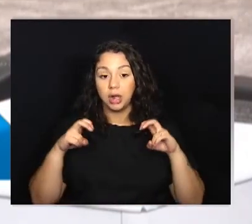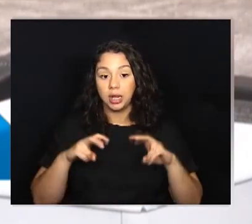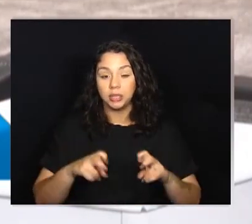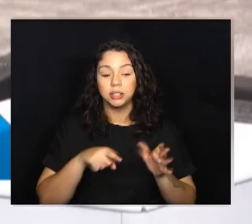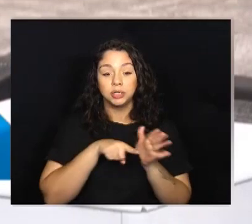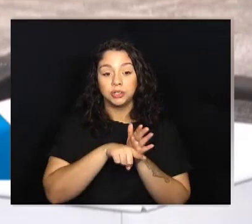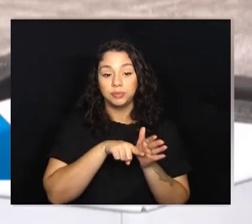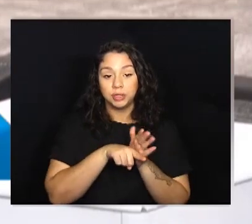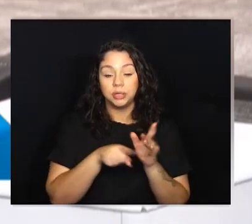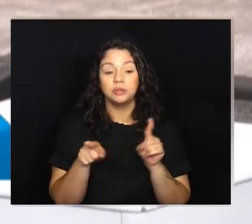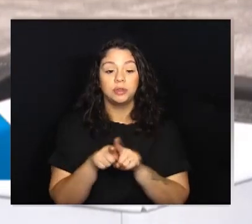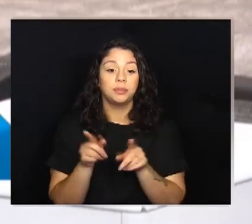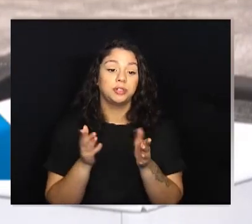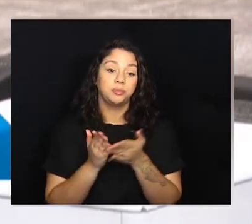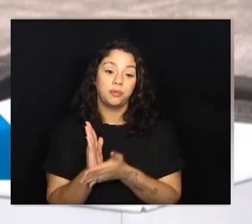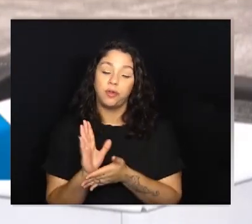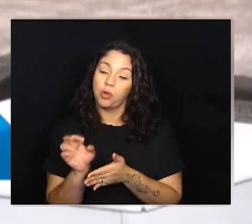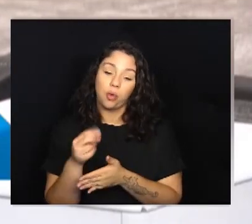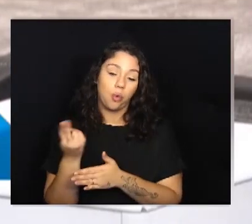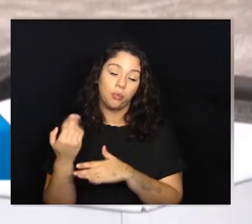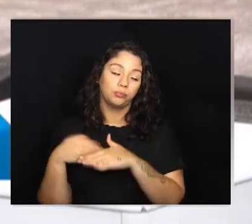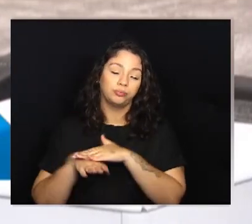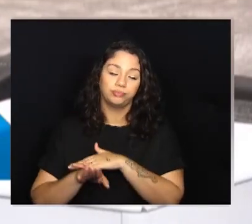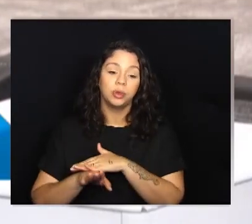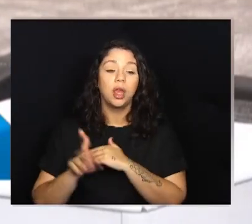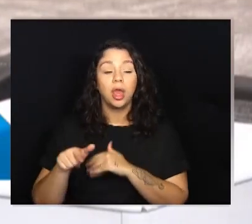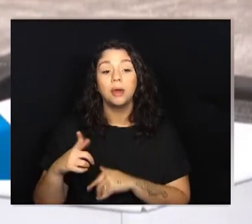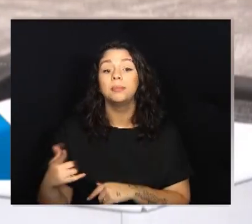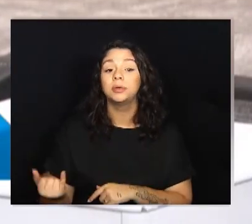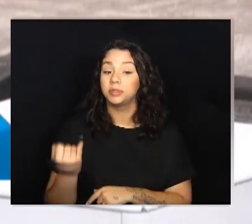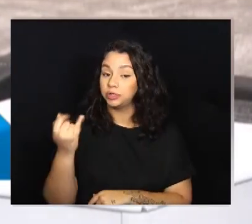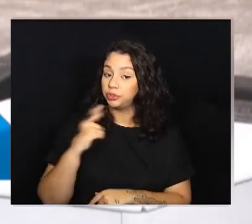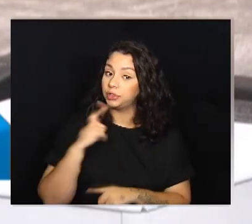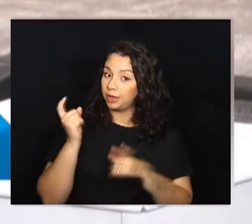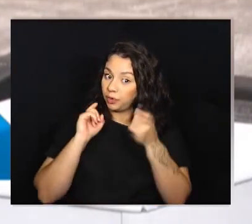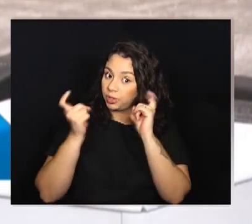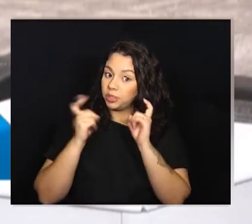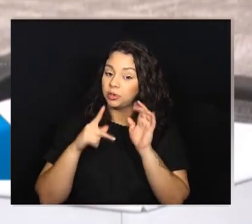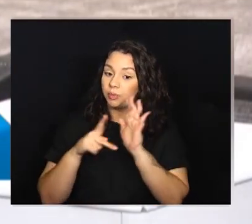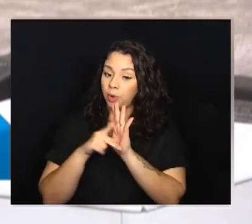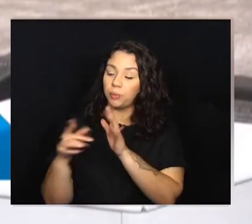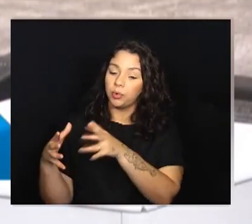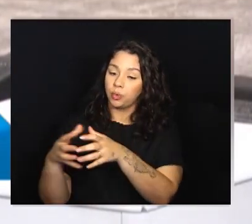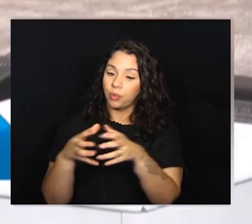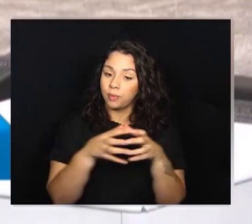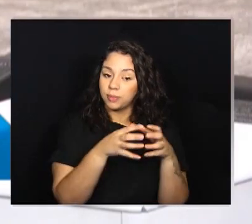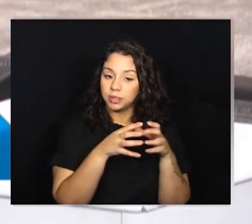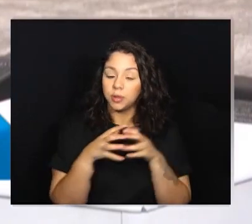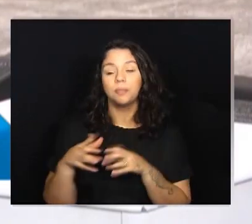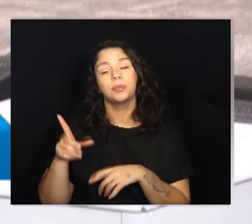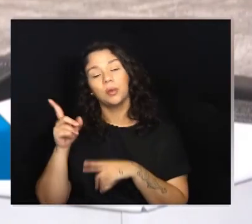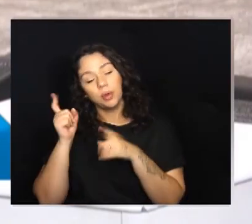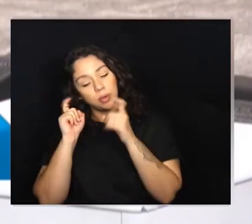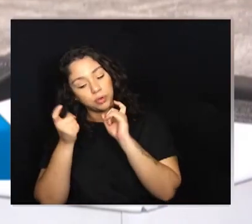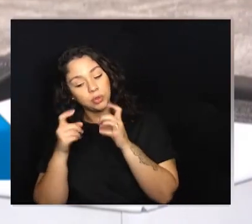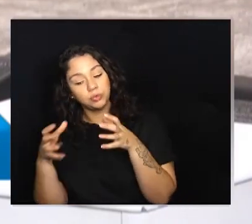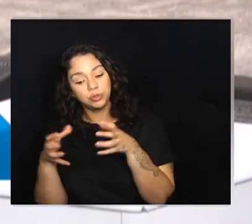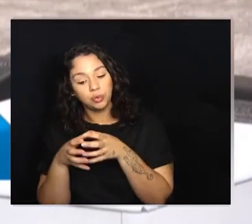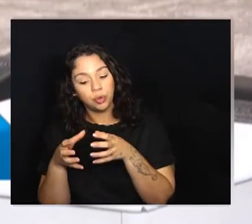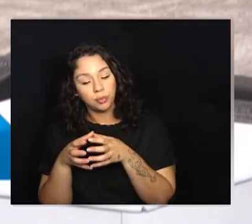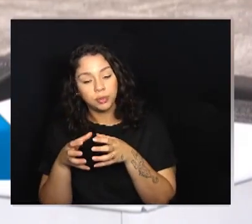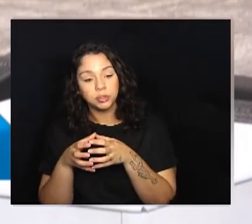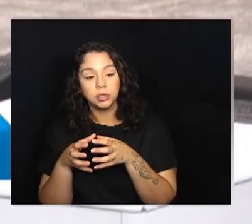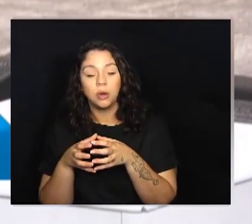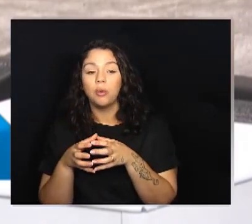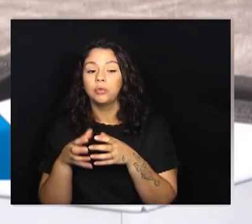de aprovação ou de rejeição. Então, por isso que é importante ter reuniões das comissões. Então, a Comissão de Educação hoje, ela se